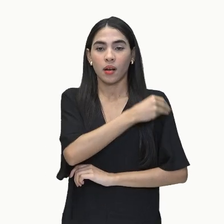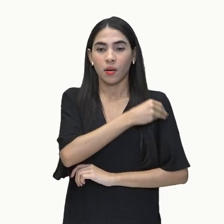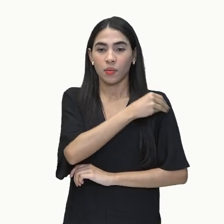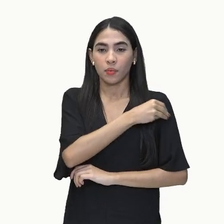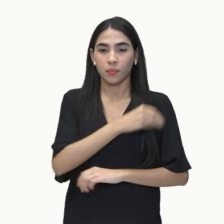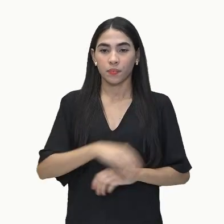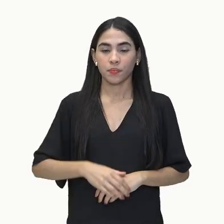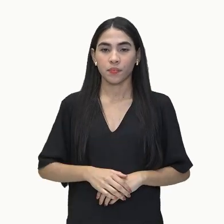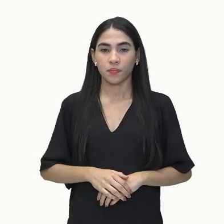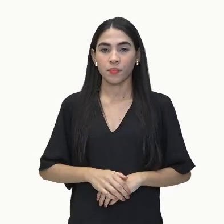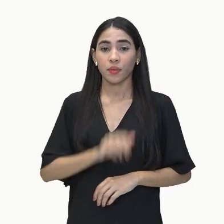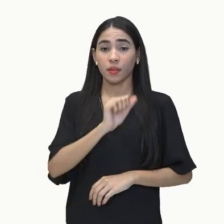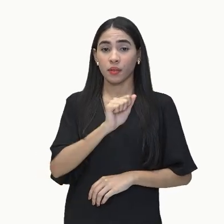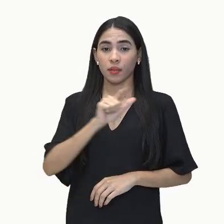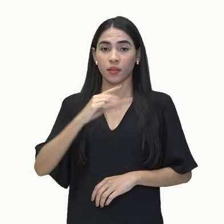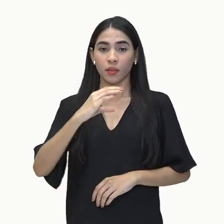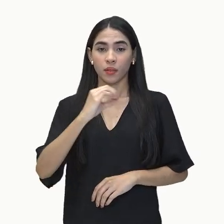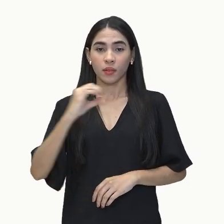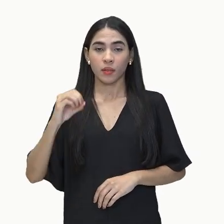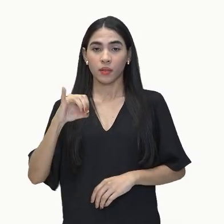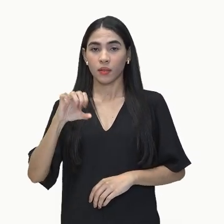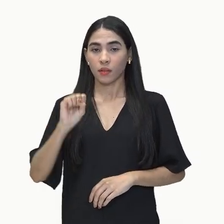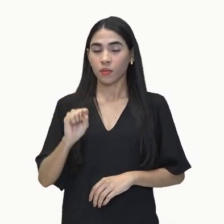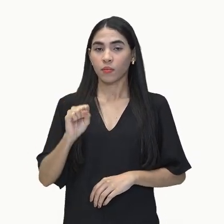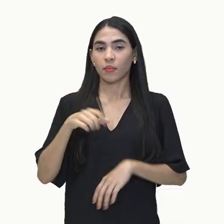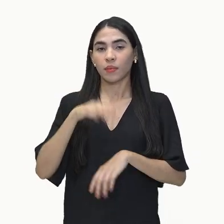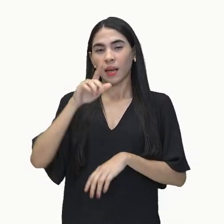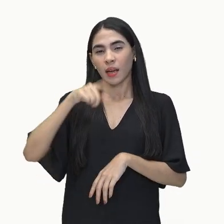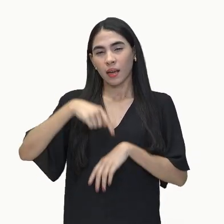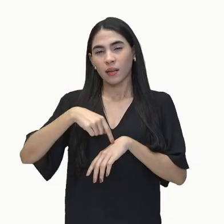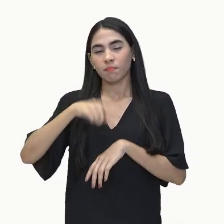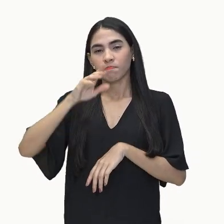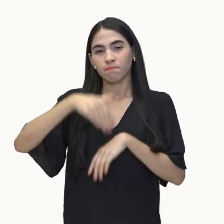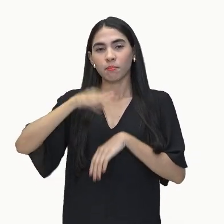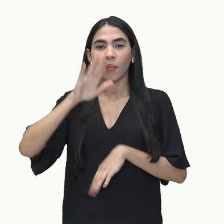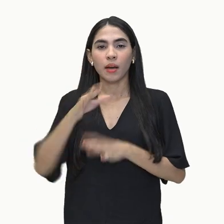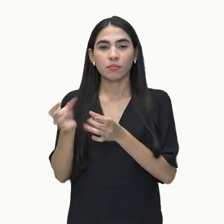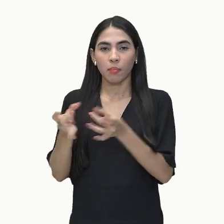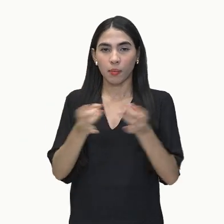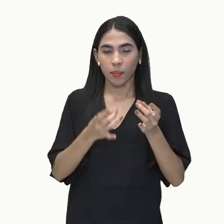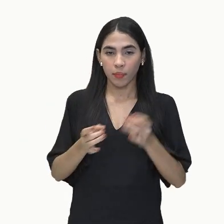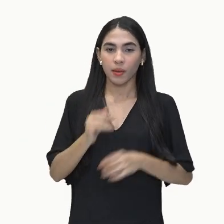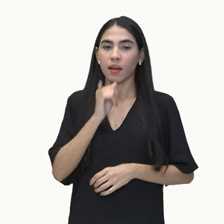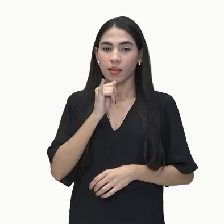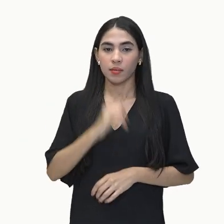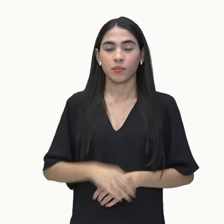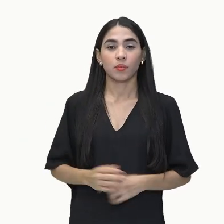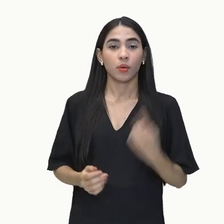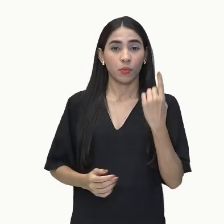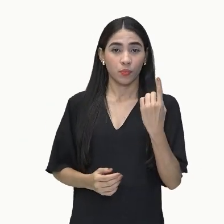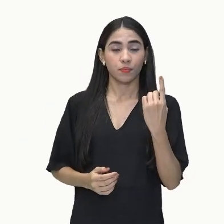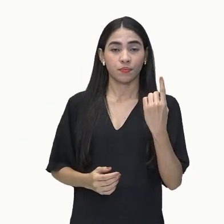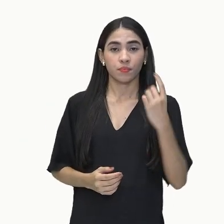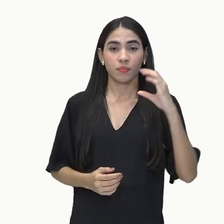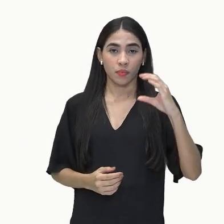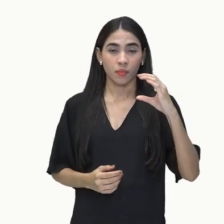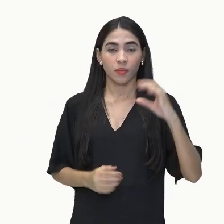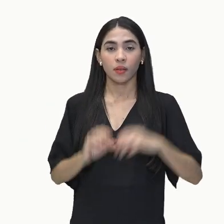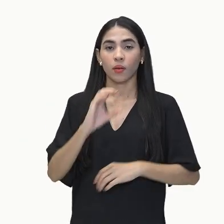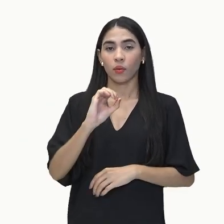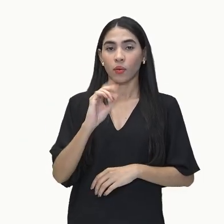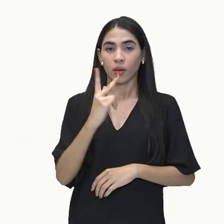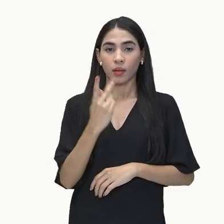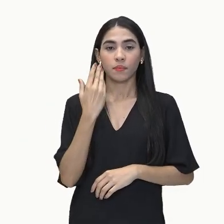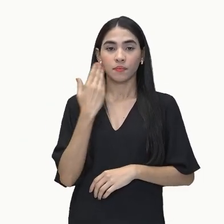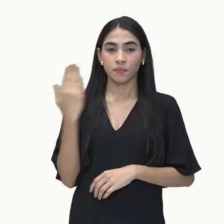Porque a nomenclatura usual que é a que a gente usa mais no comércio. Por exemplo, esse aqui, ó, só tem um carbono e a hidroxila. Esse